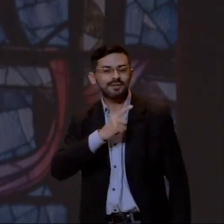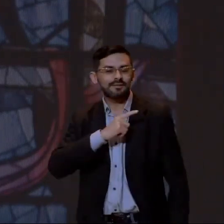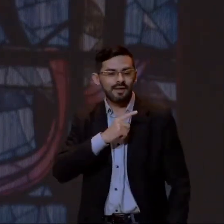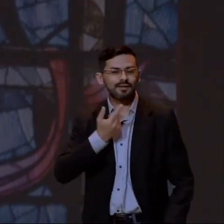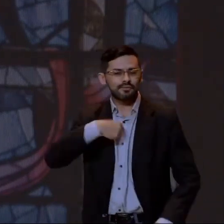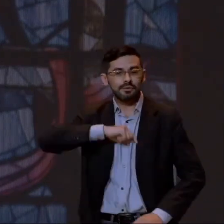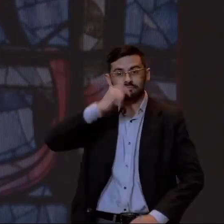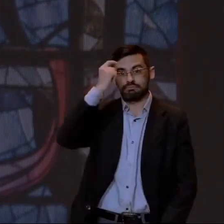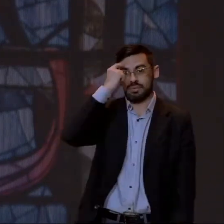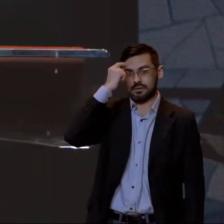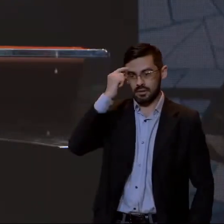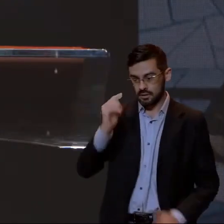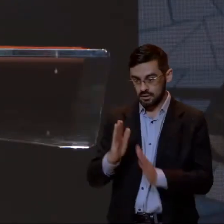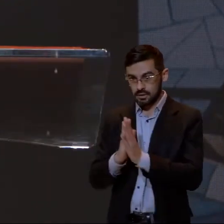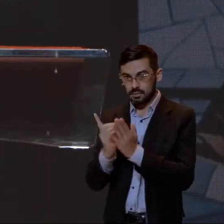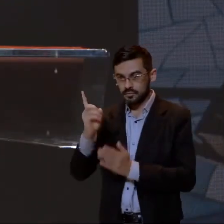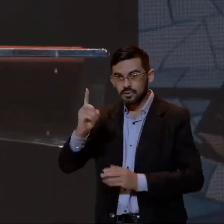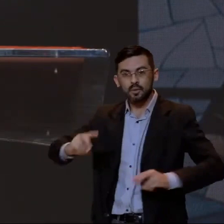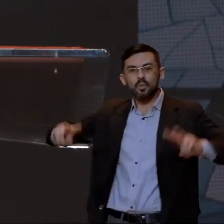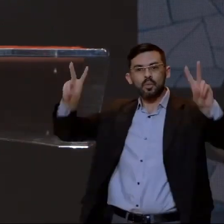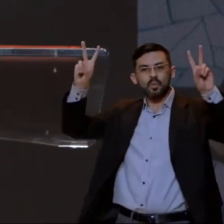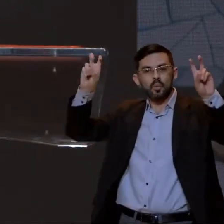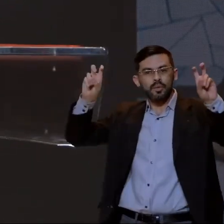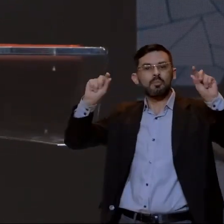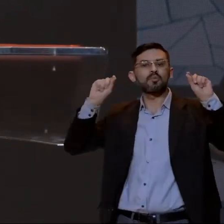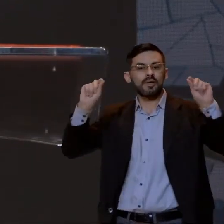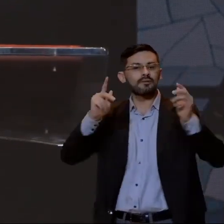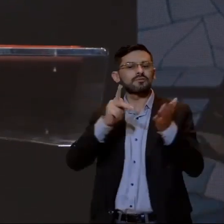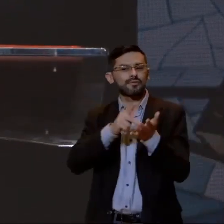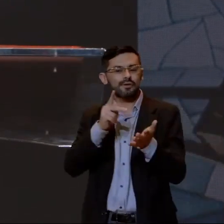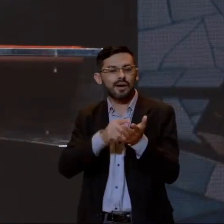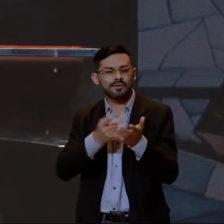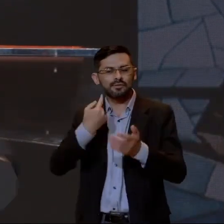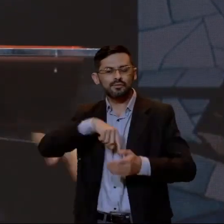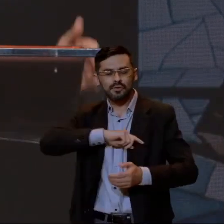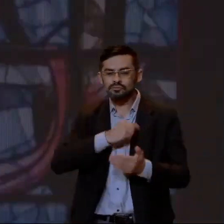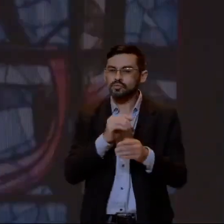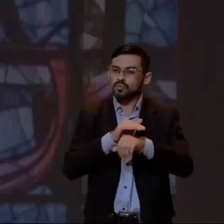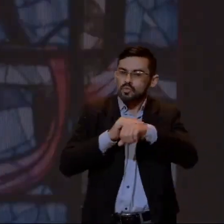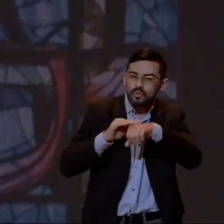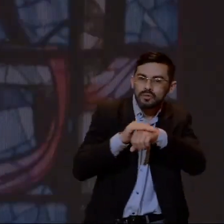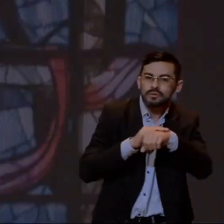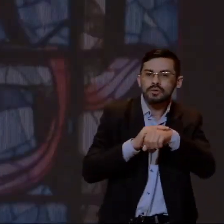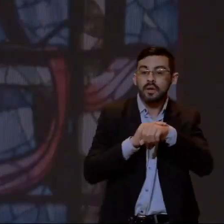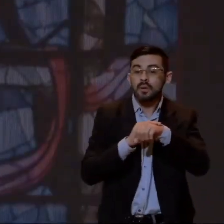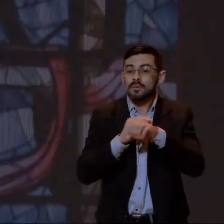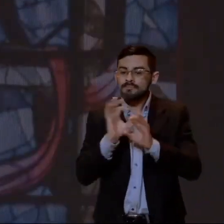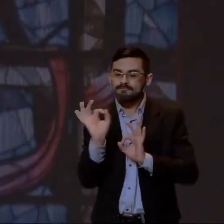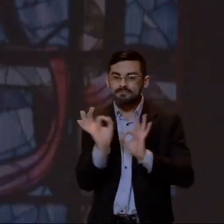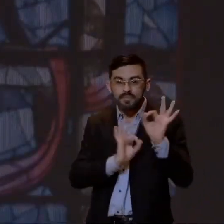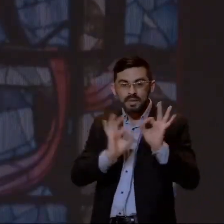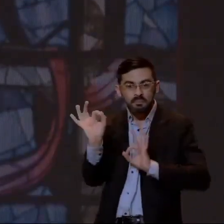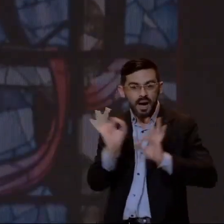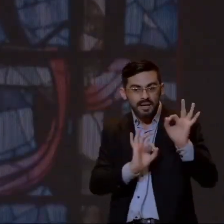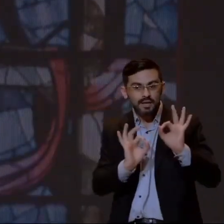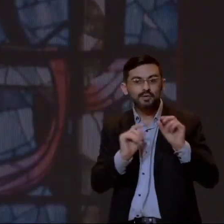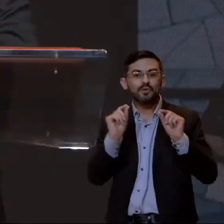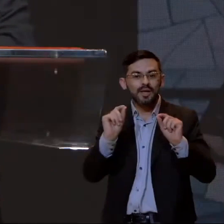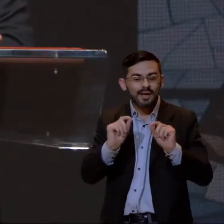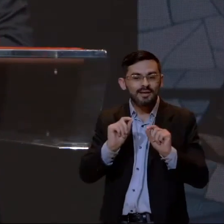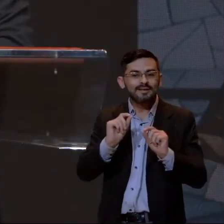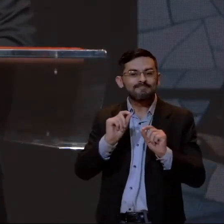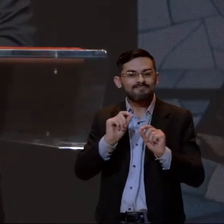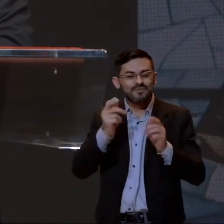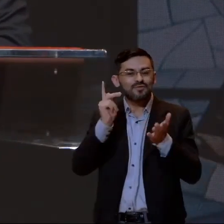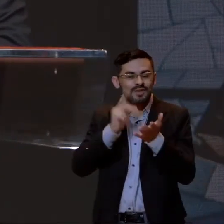quer meditar na palavra de Deus sobre o Natal. E eu gostaria de falar com você sobre preparando o Natal,